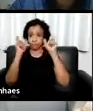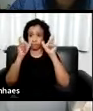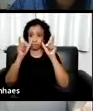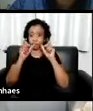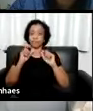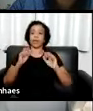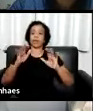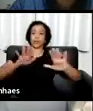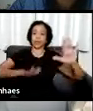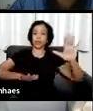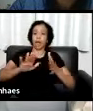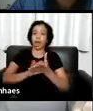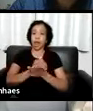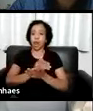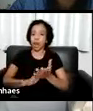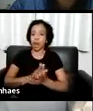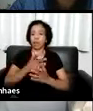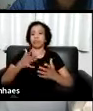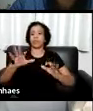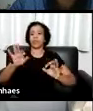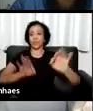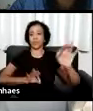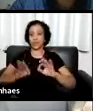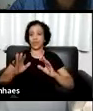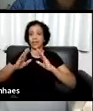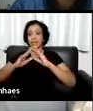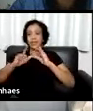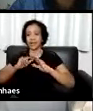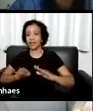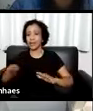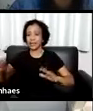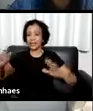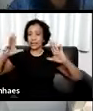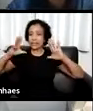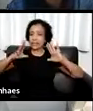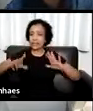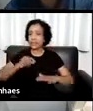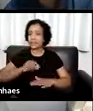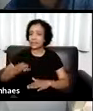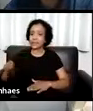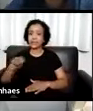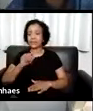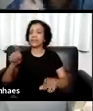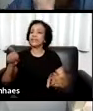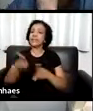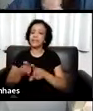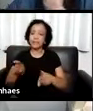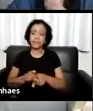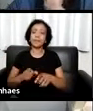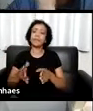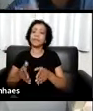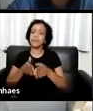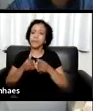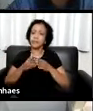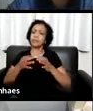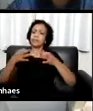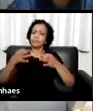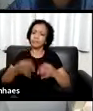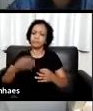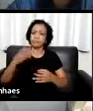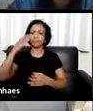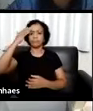nos cabem. As nossas igrejas em todo o mundo, que elas também cedam do ponto de vista